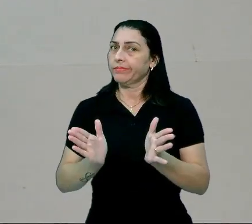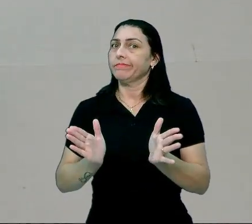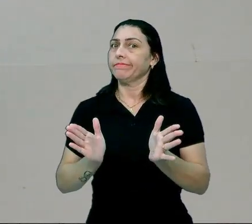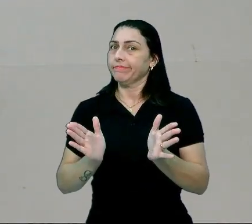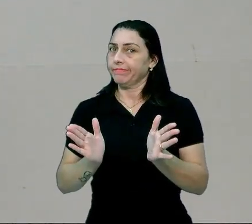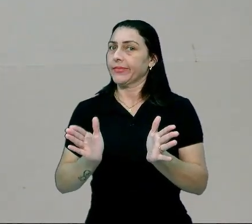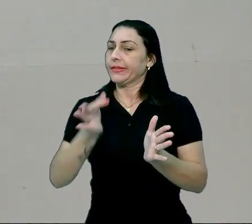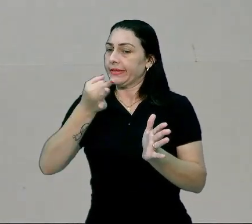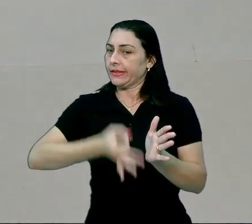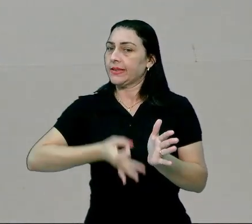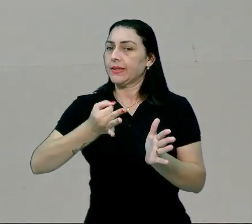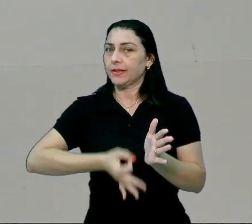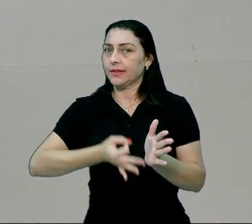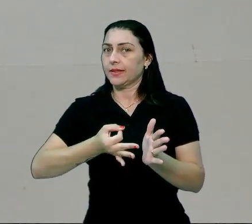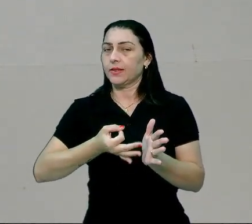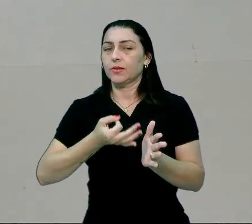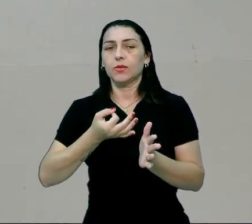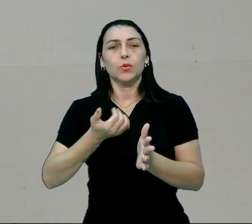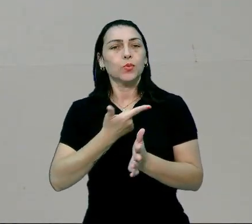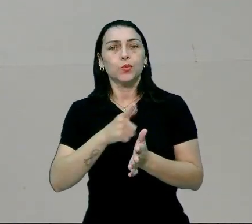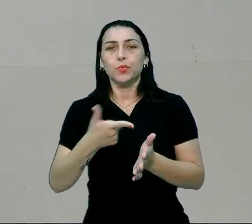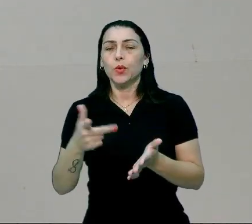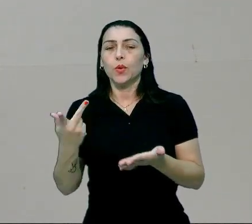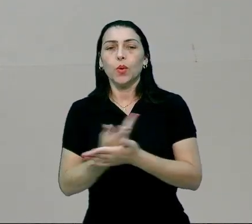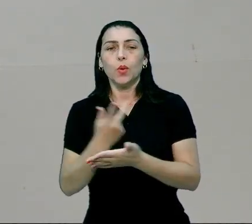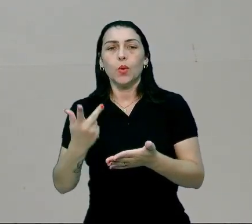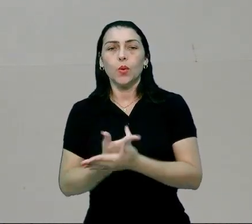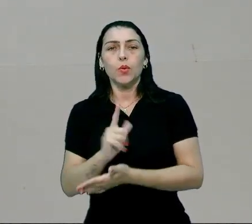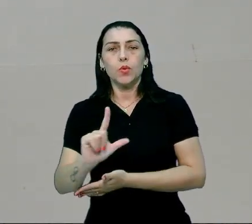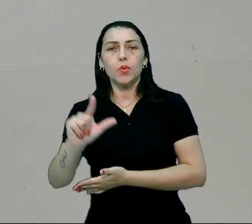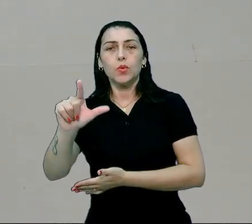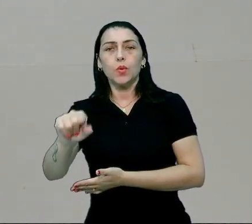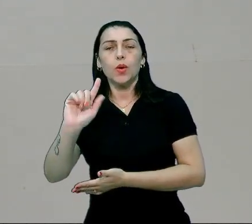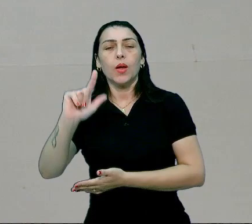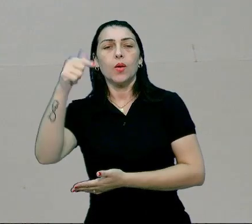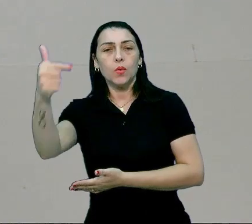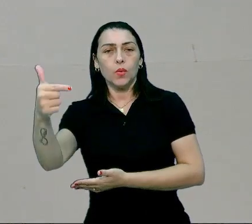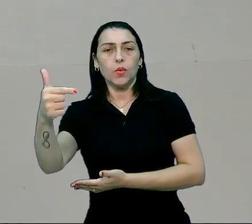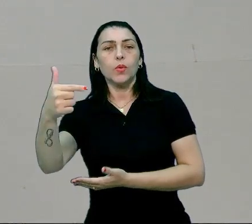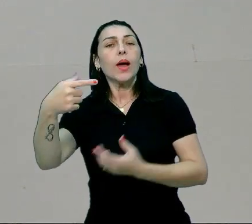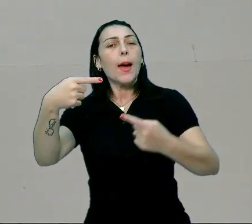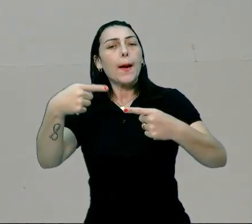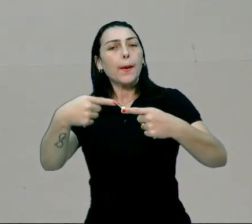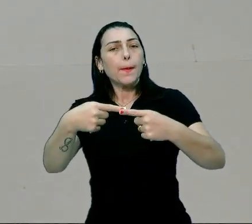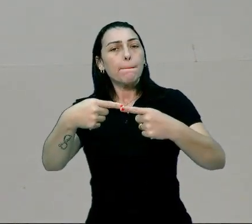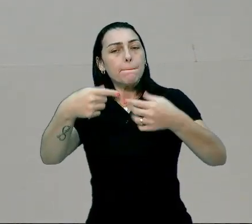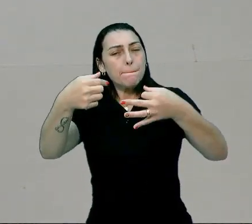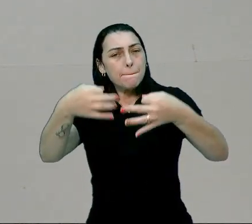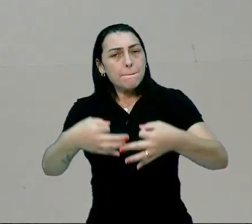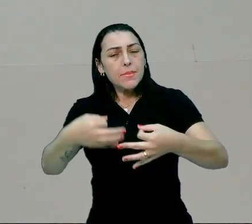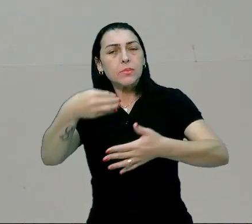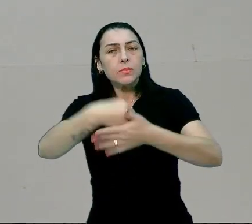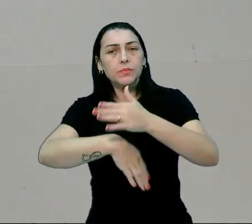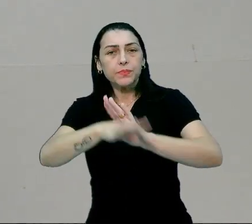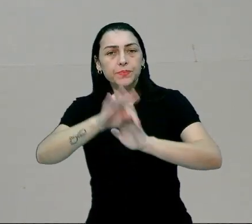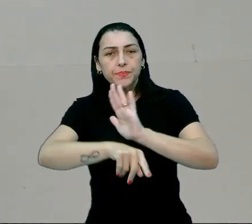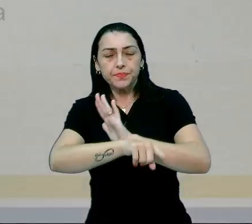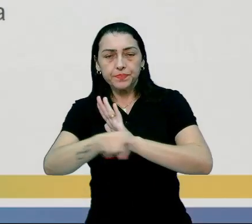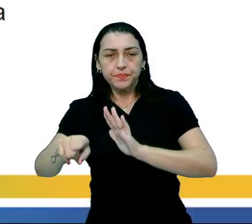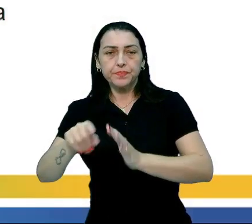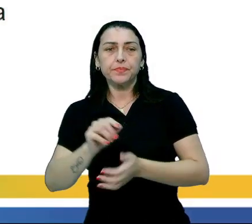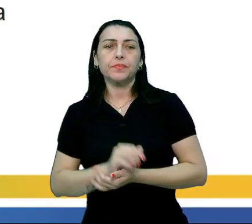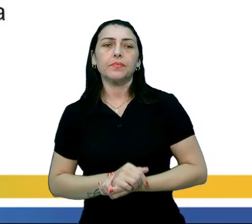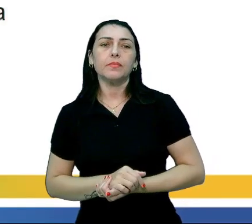né? Observe que não tem como errar e marcar outra alternativa, porque essa aqui casa perfeitamente, ela está dentro do texto de